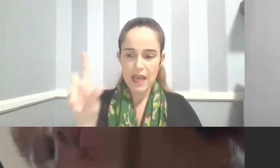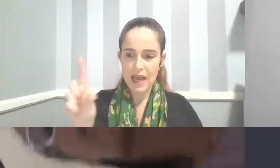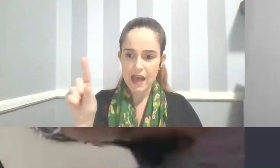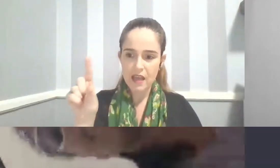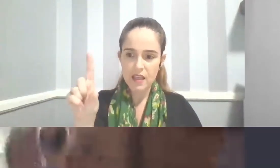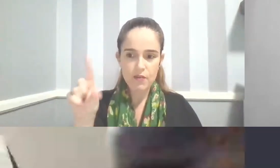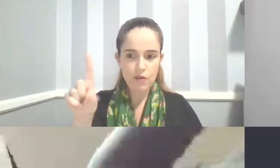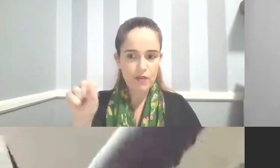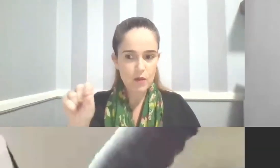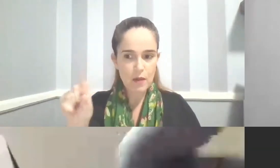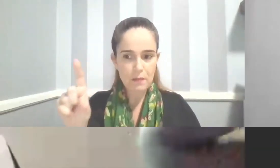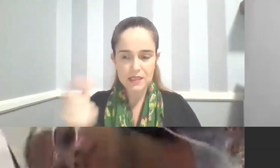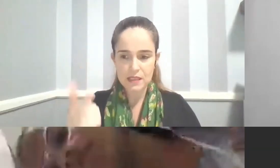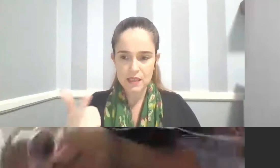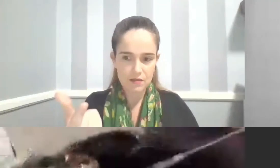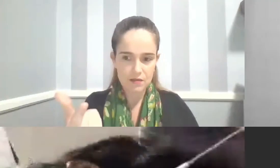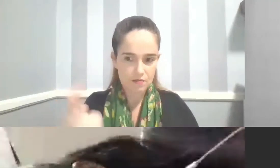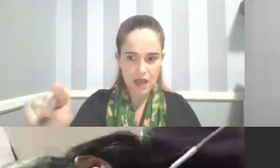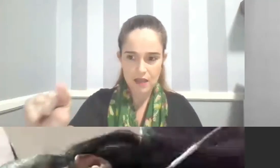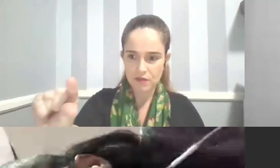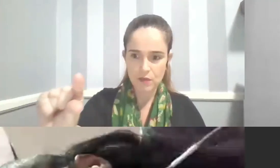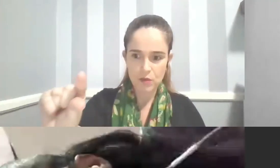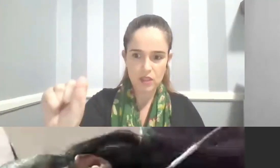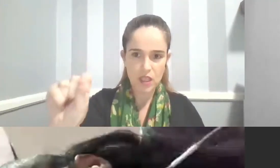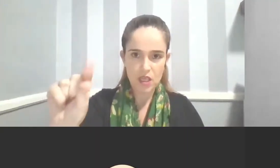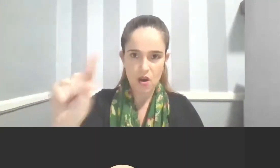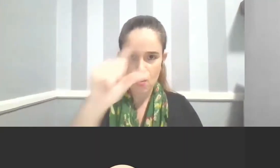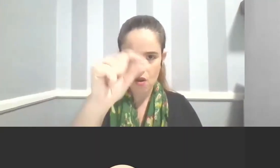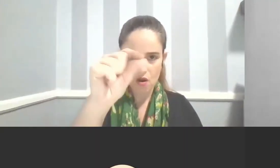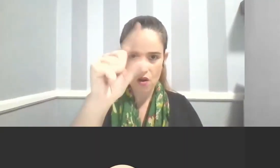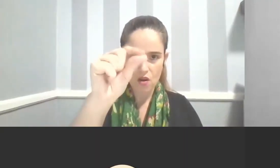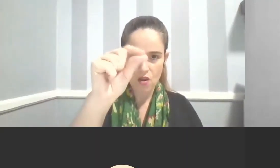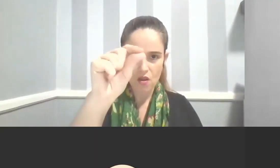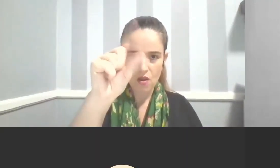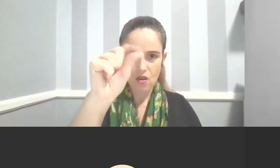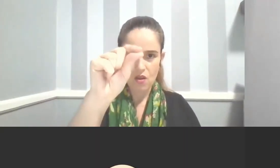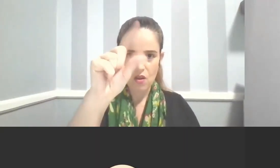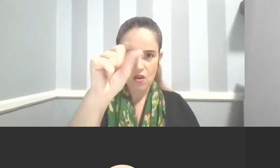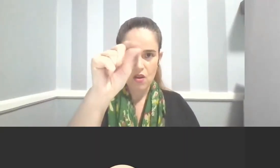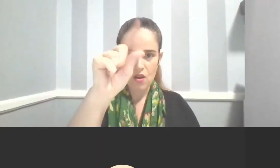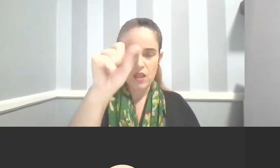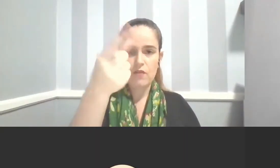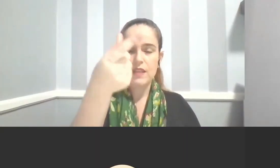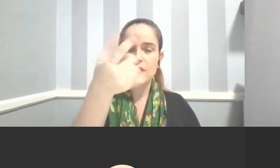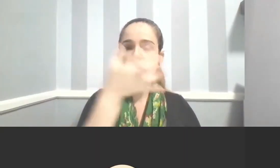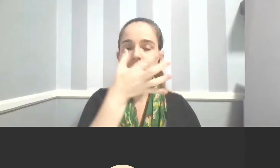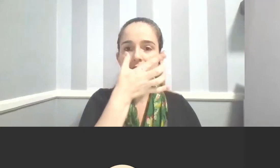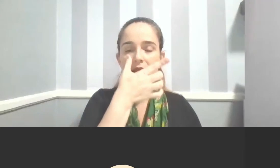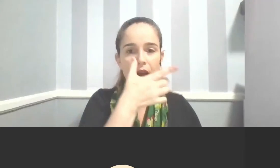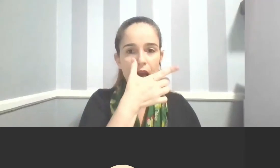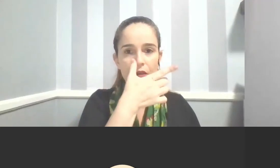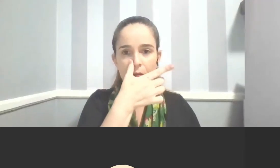o polegar e vou fazer uma pinça, tá? Estão vendo meu dedo aqui, ó? Ó. E vou fazer